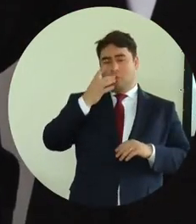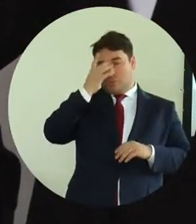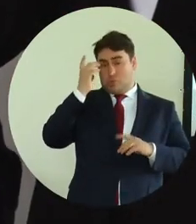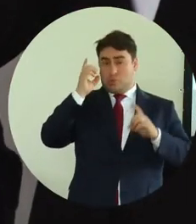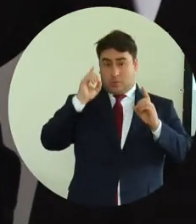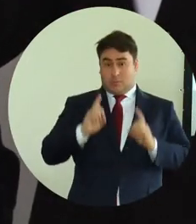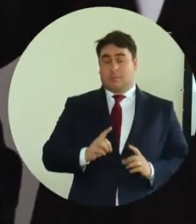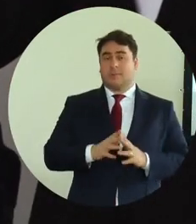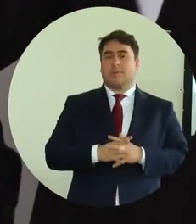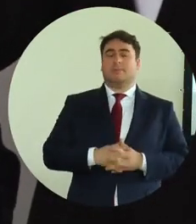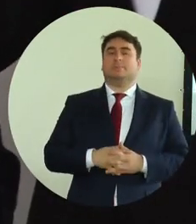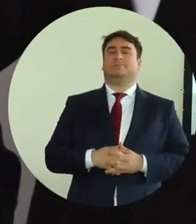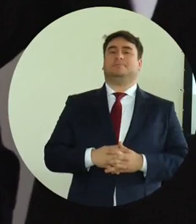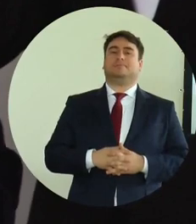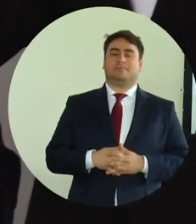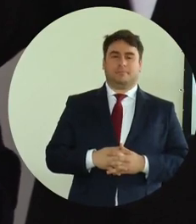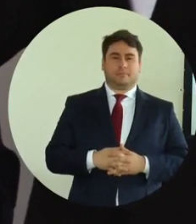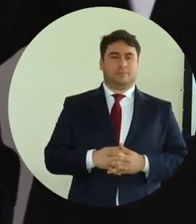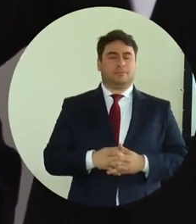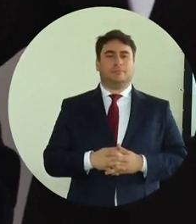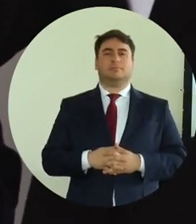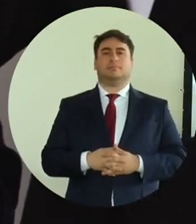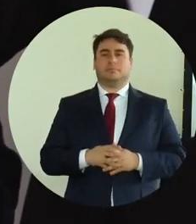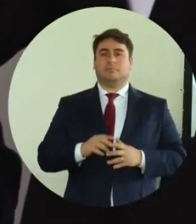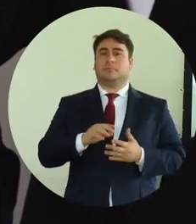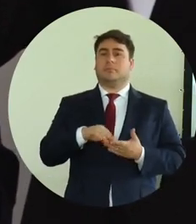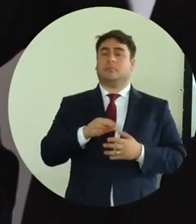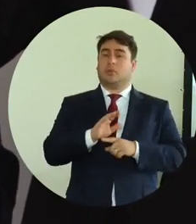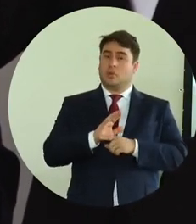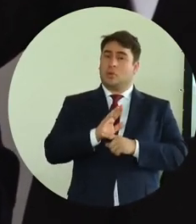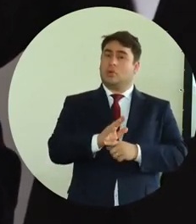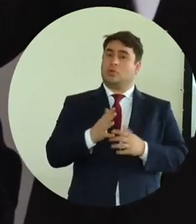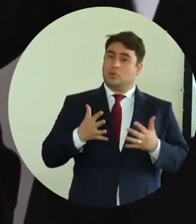deficiência. O auxílio inclusão,